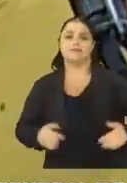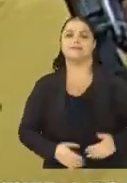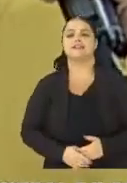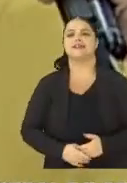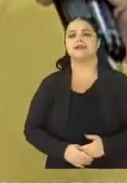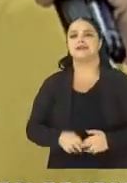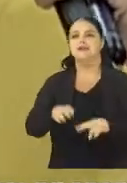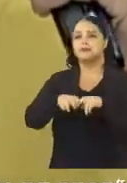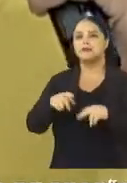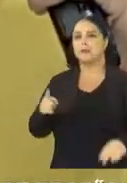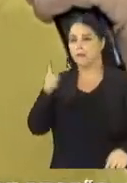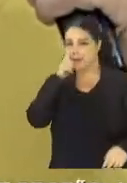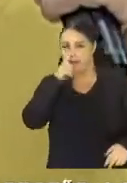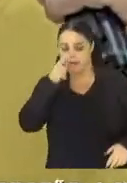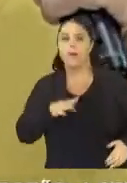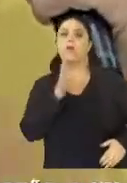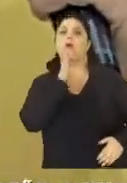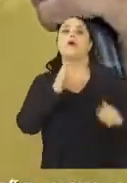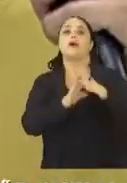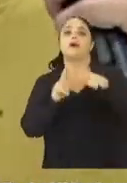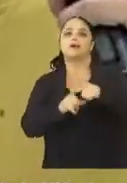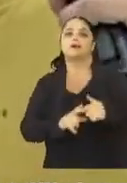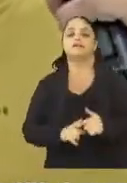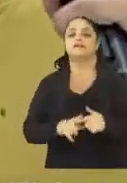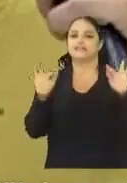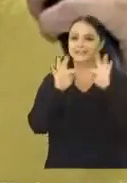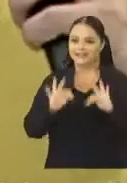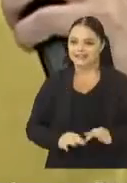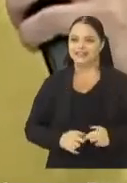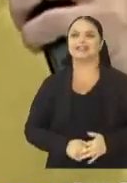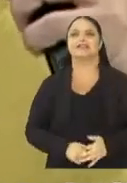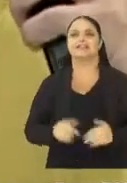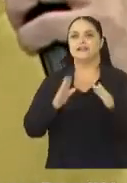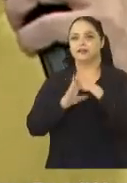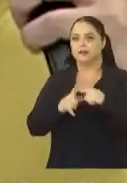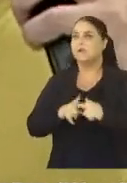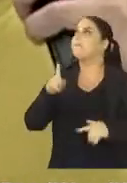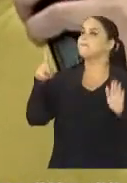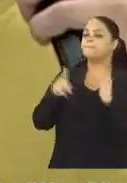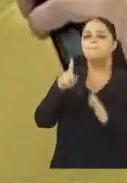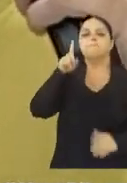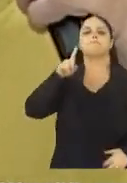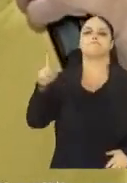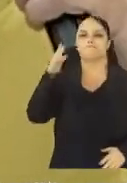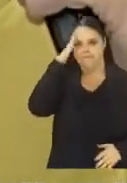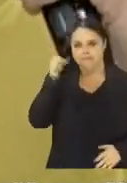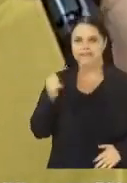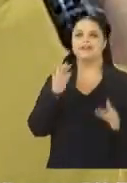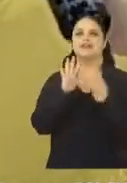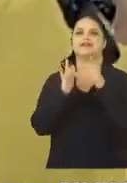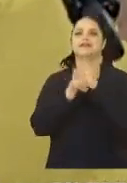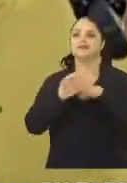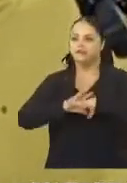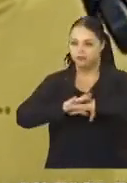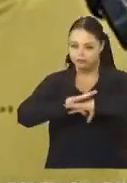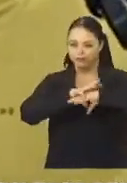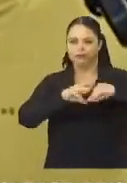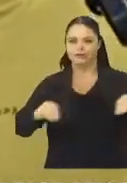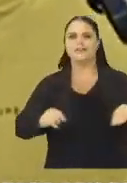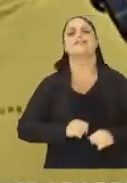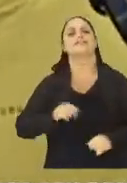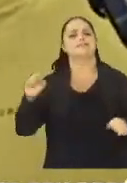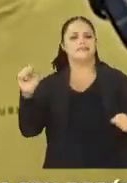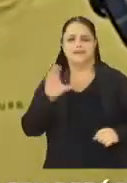na minha mãe conheceu essa obra e tô muito feliz nessa obra essa igreja de Deus sabe disso foi Jesus curou ele e